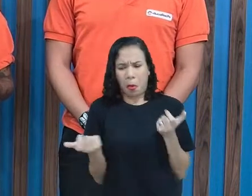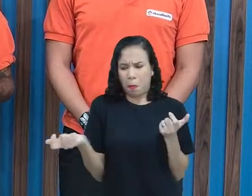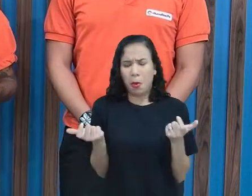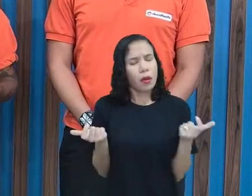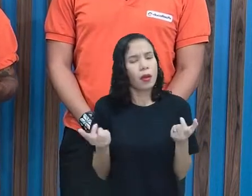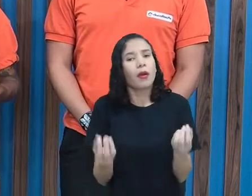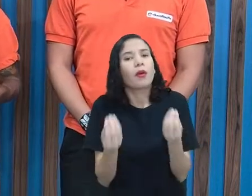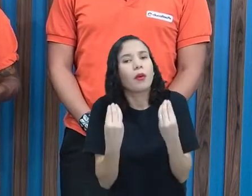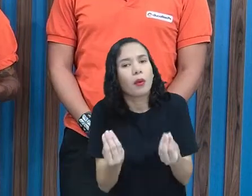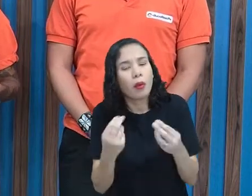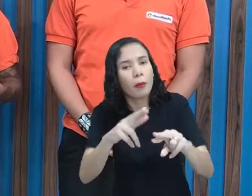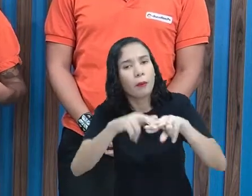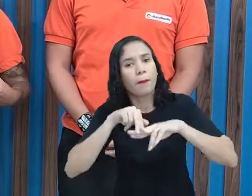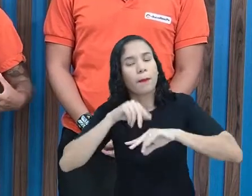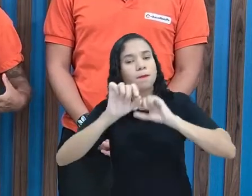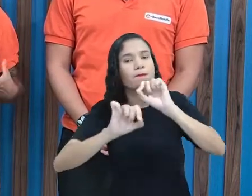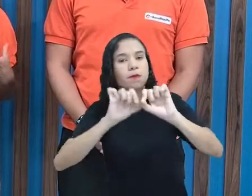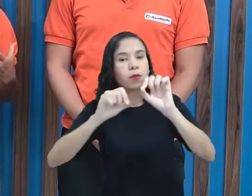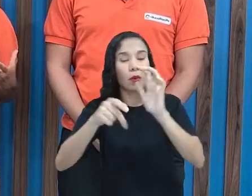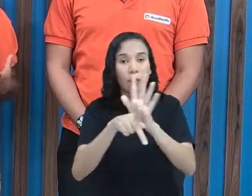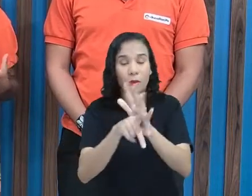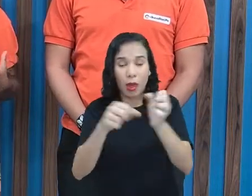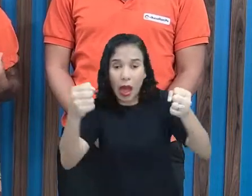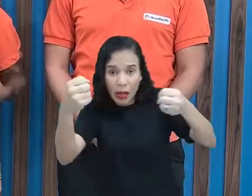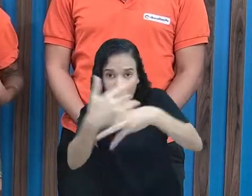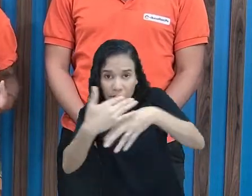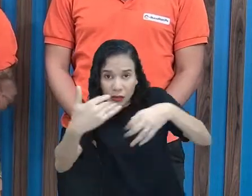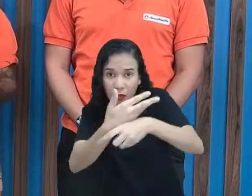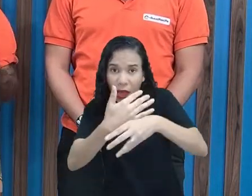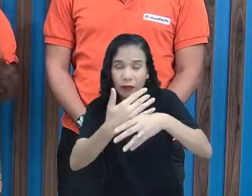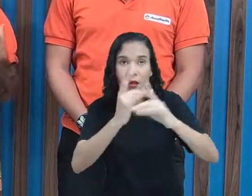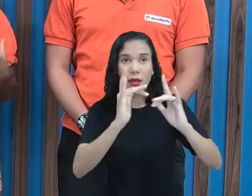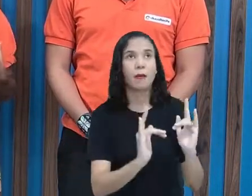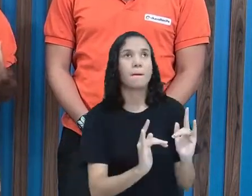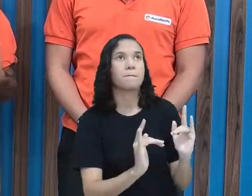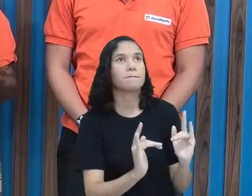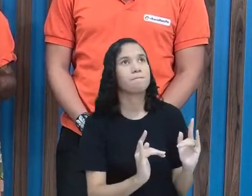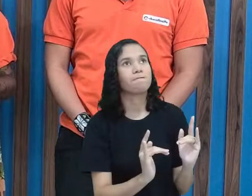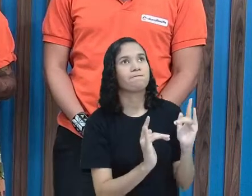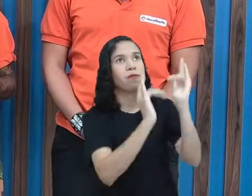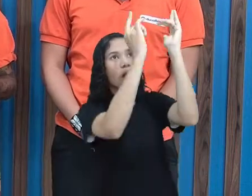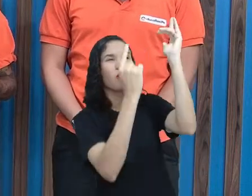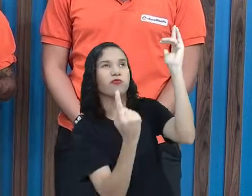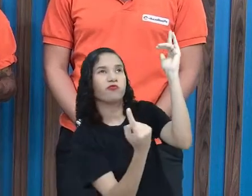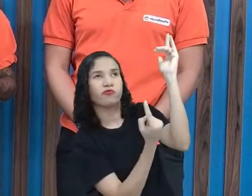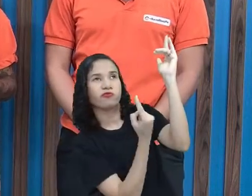Por quê? Até a questão da urbanização, prédios